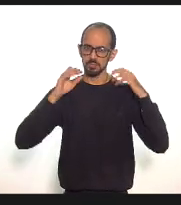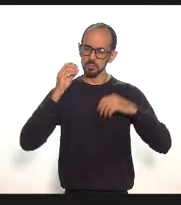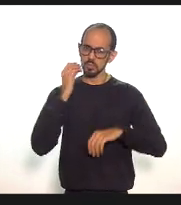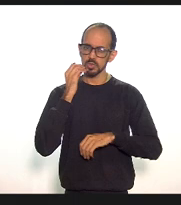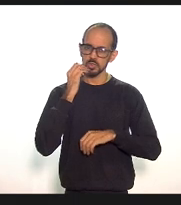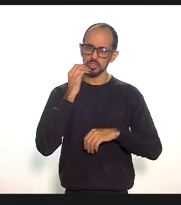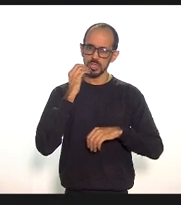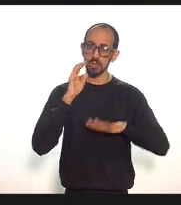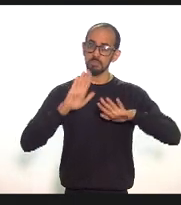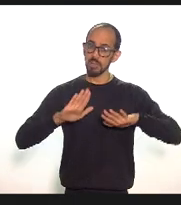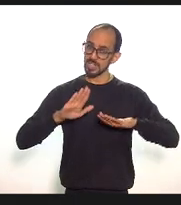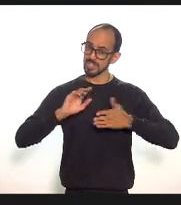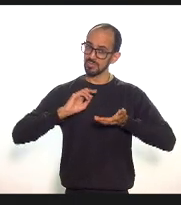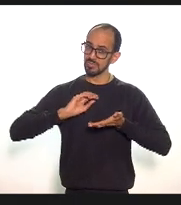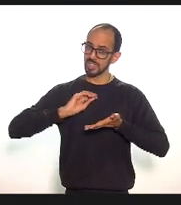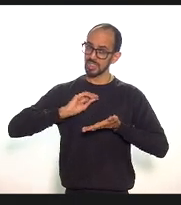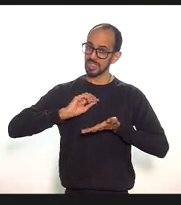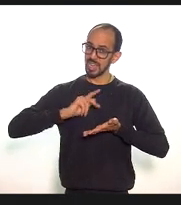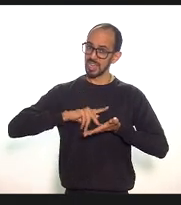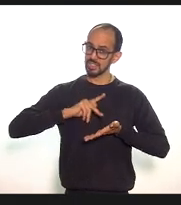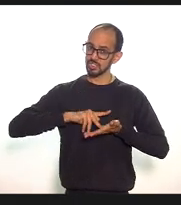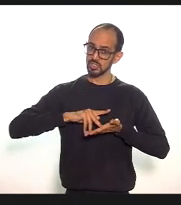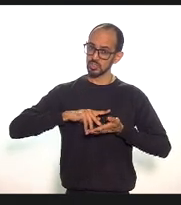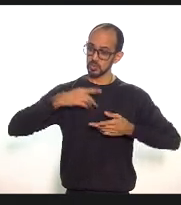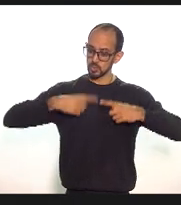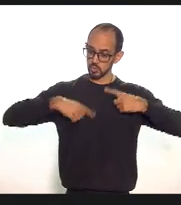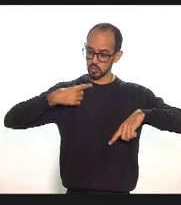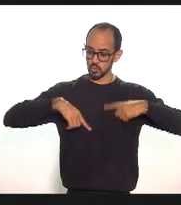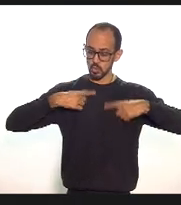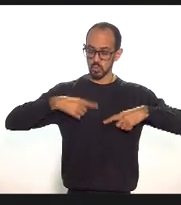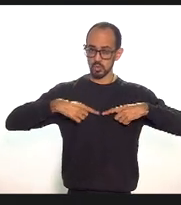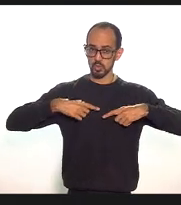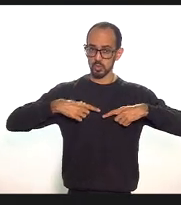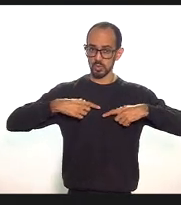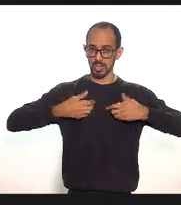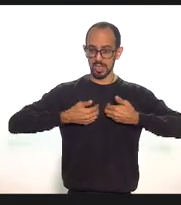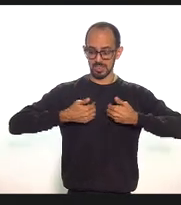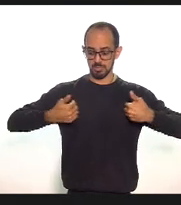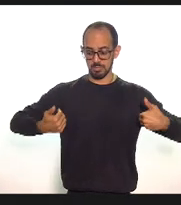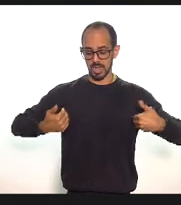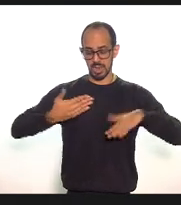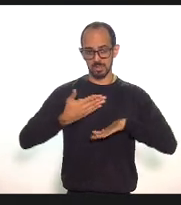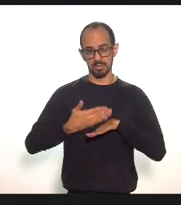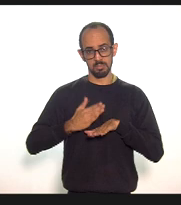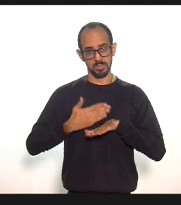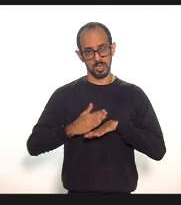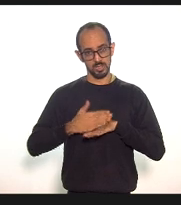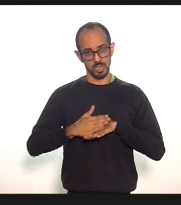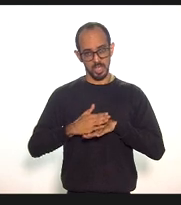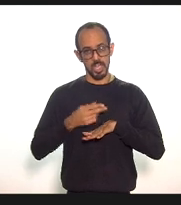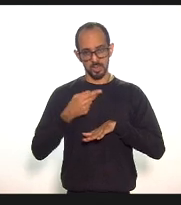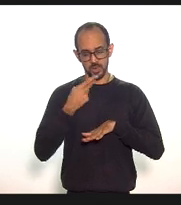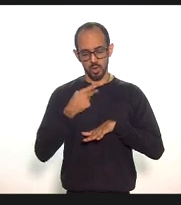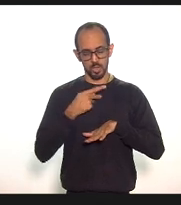muito, muito longe da prática, ele diz que é importante o setor privado comprar